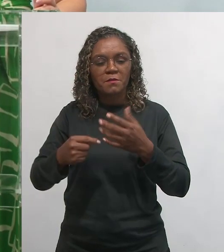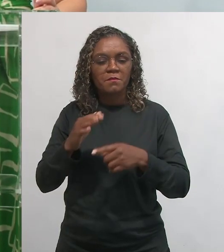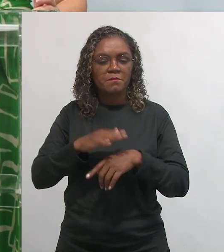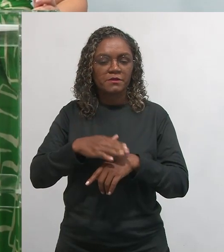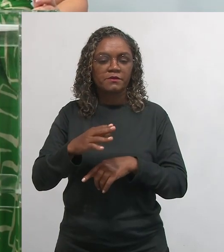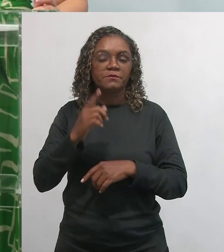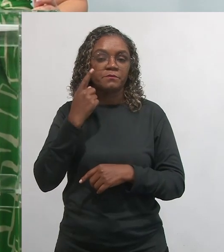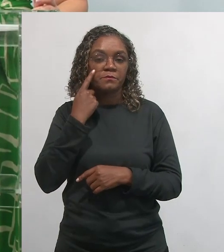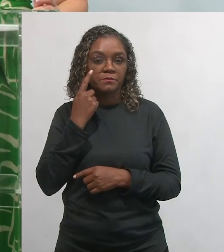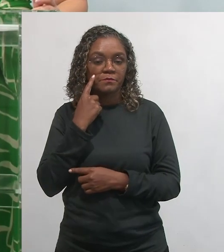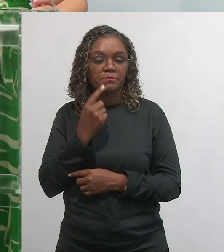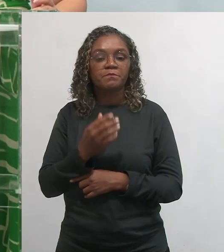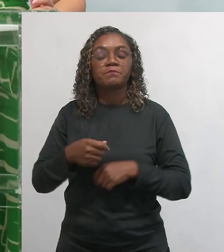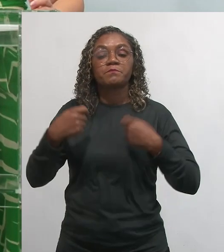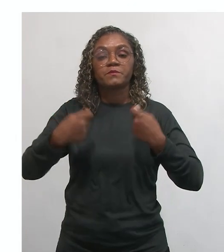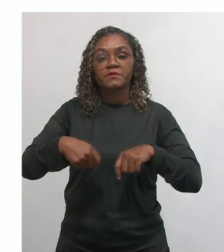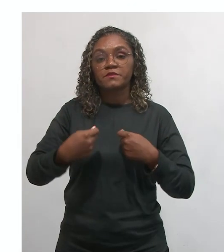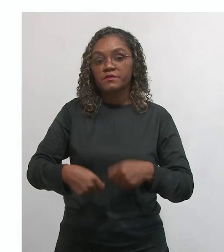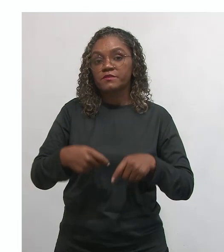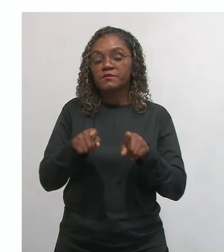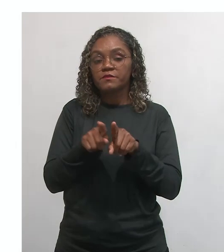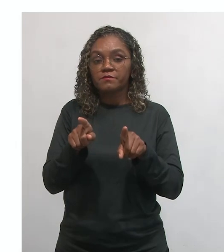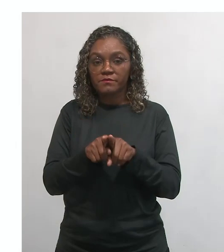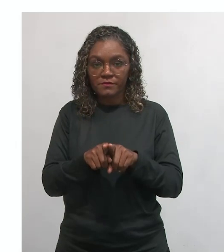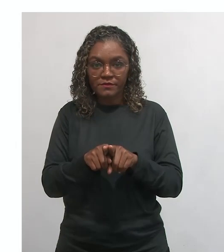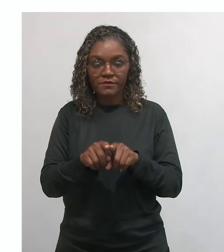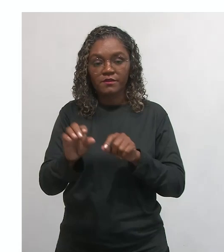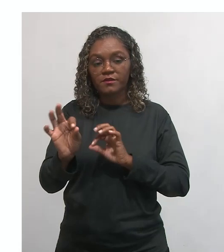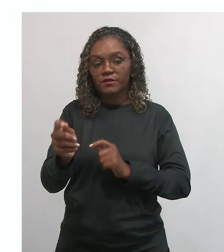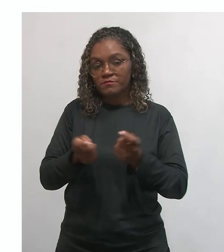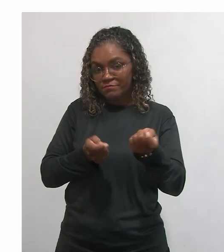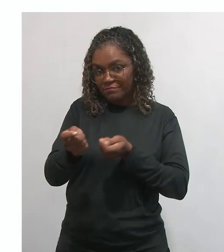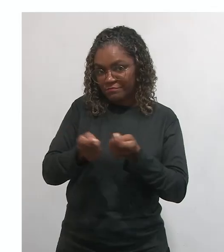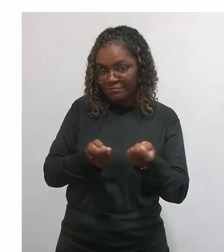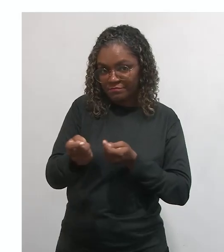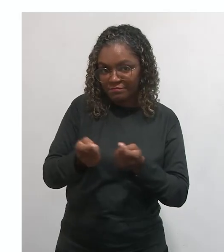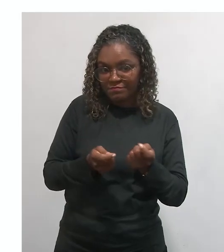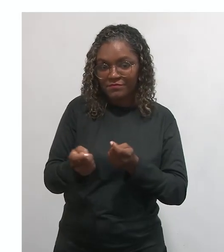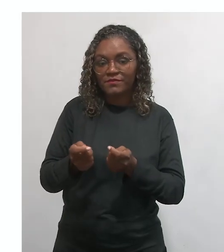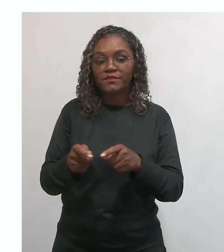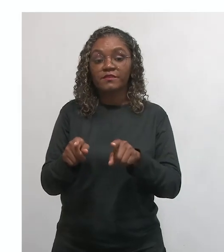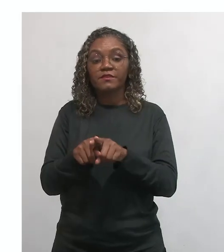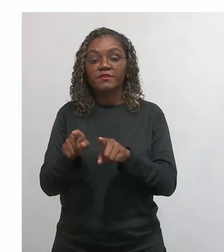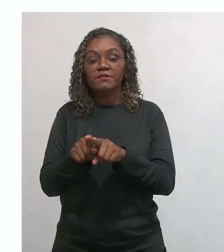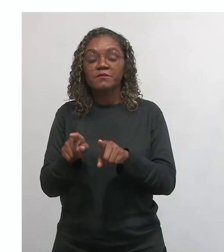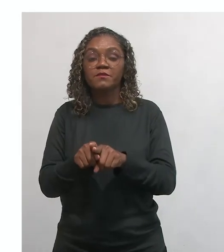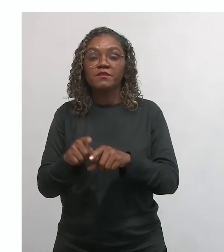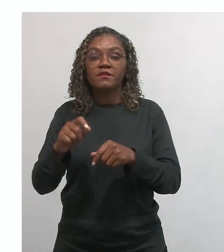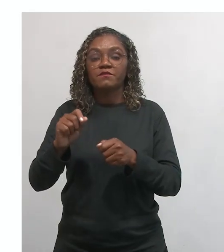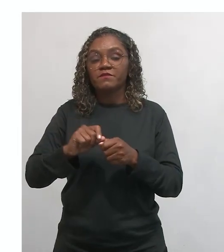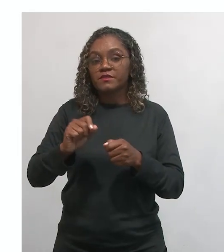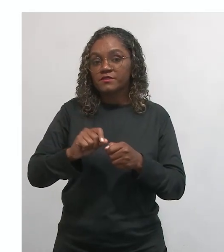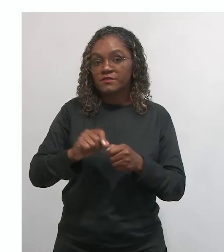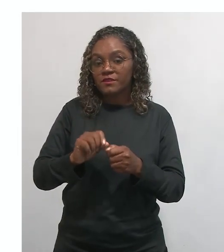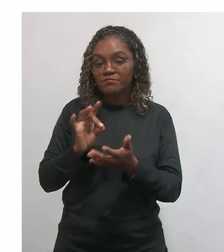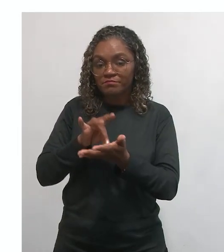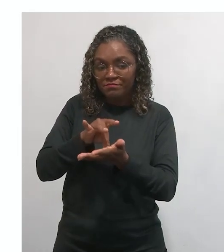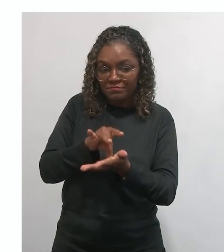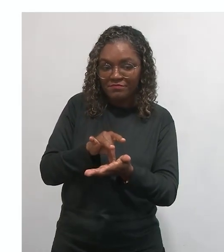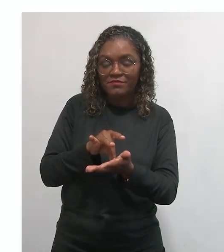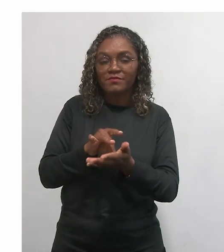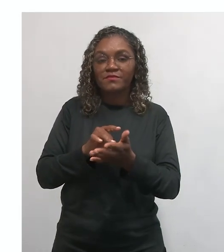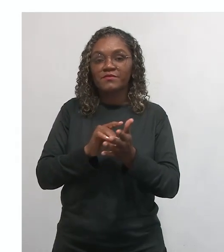mais dessas atribuições. Ele precisa, então, coordenar a elaboração